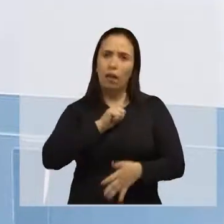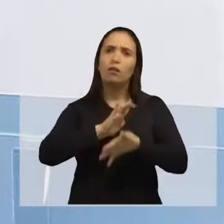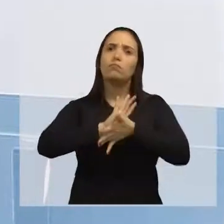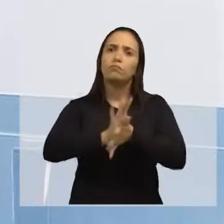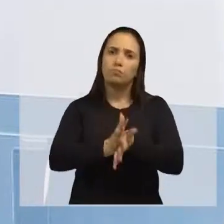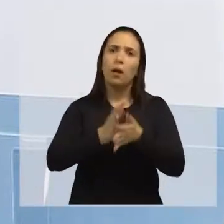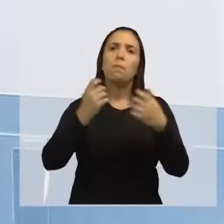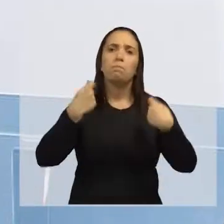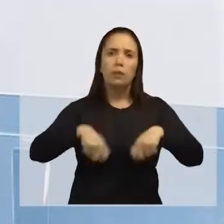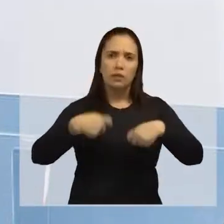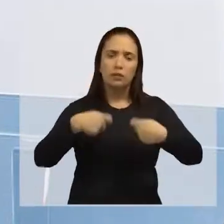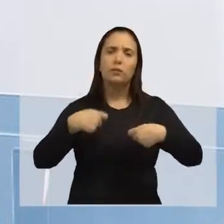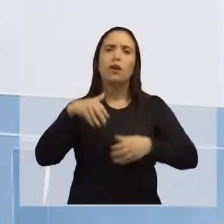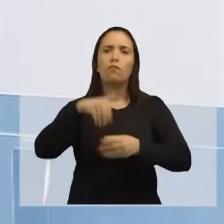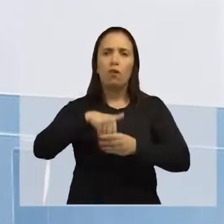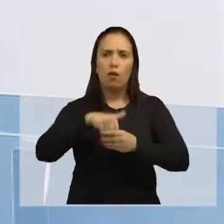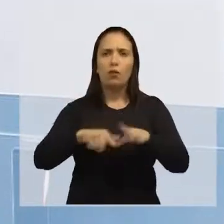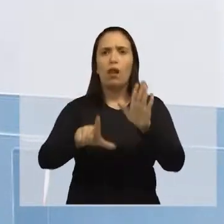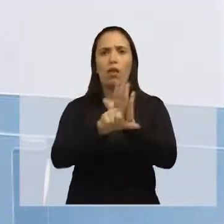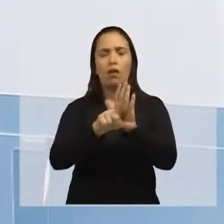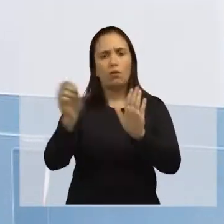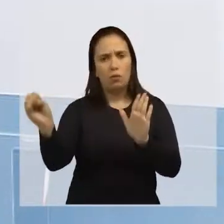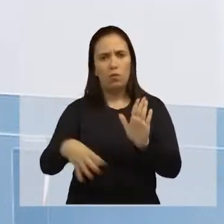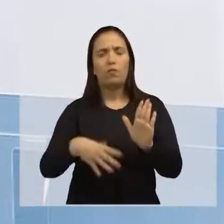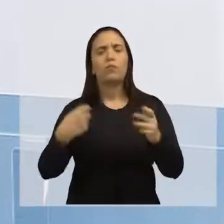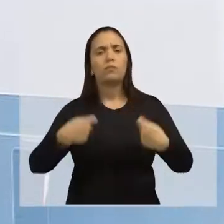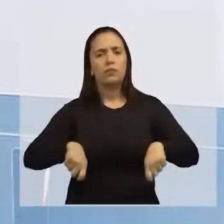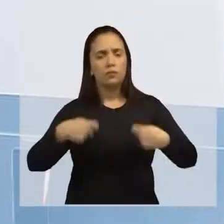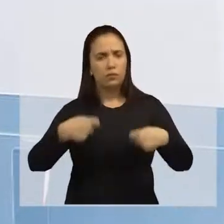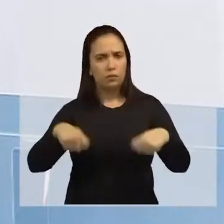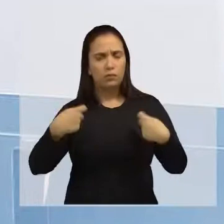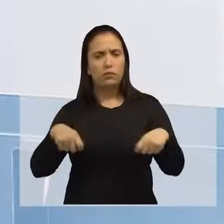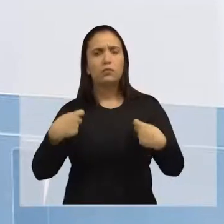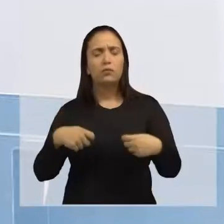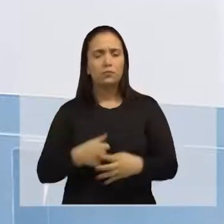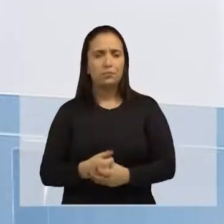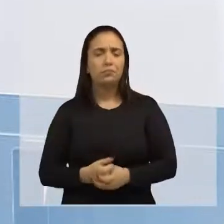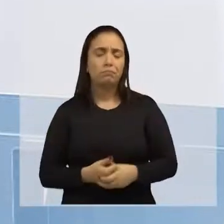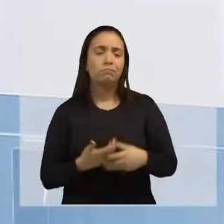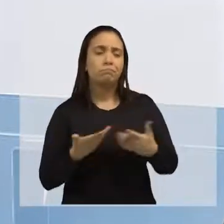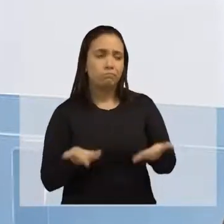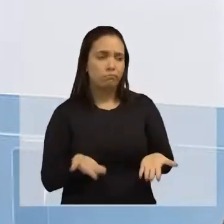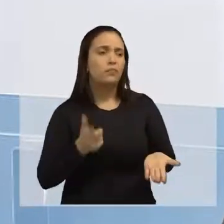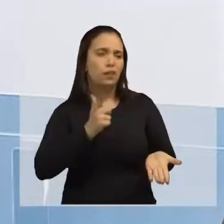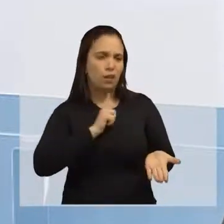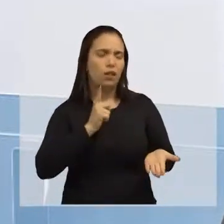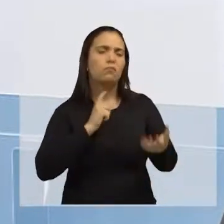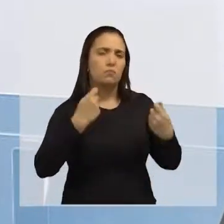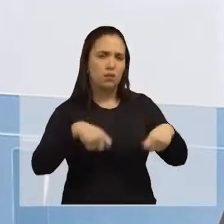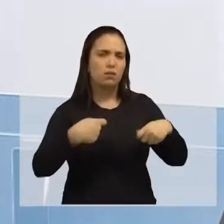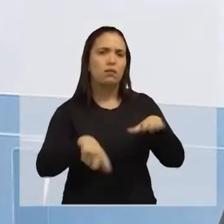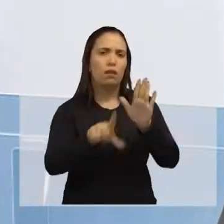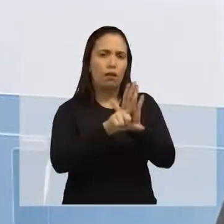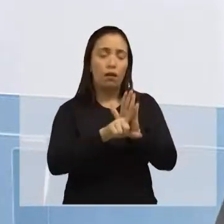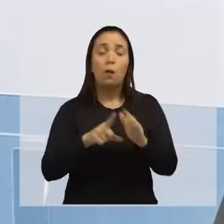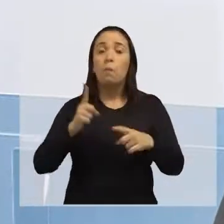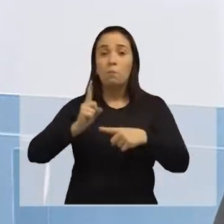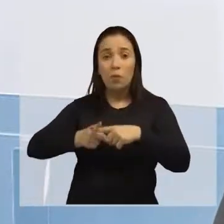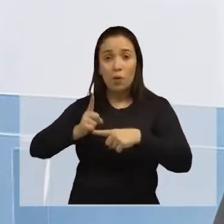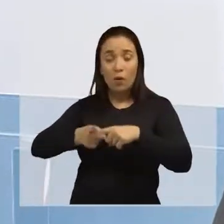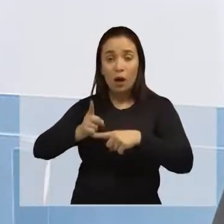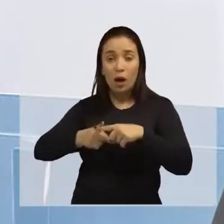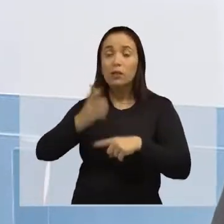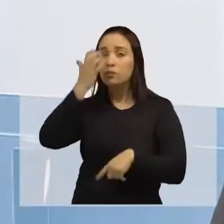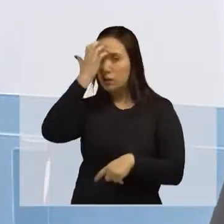sim, acredito que sim. Né? Existe dois Brasílias. É preciso ser votada uma lei, porque a discriminação é séria, que